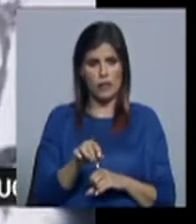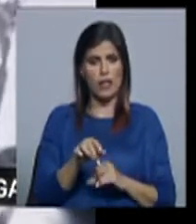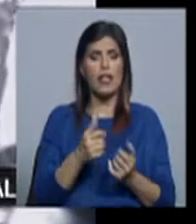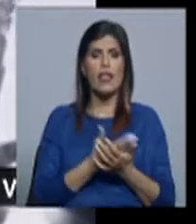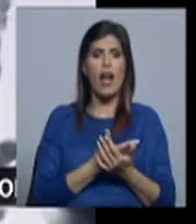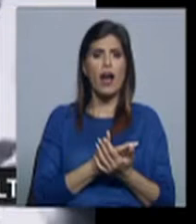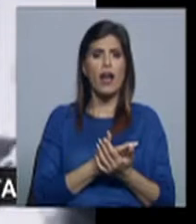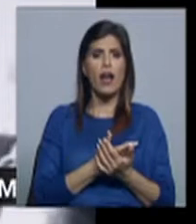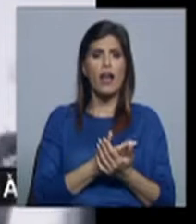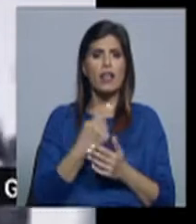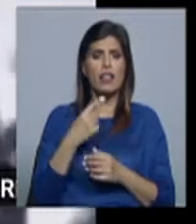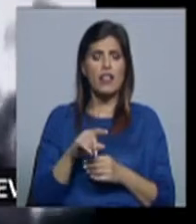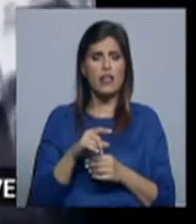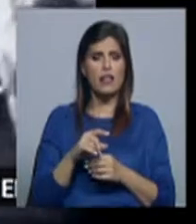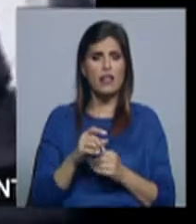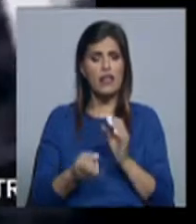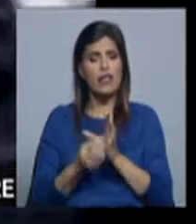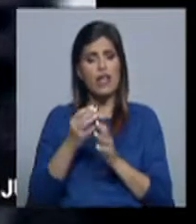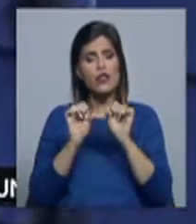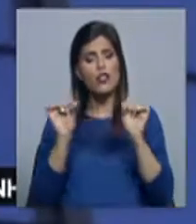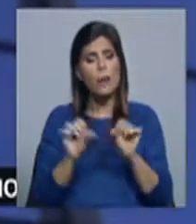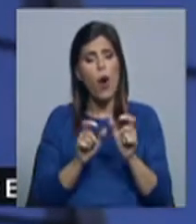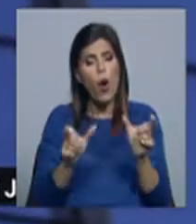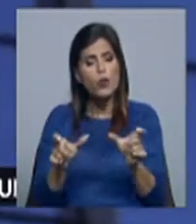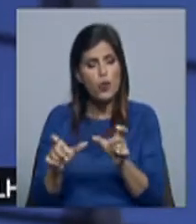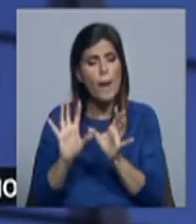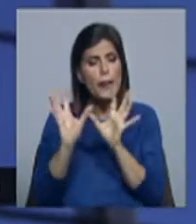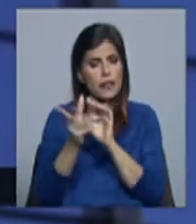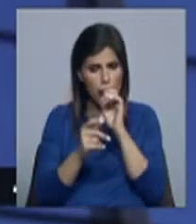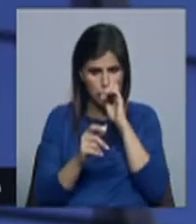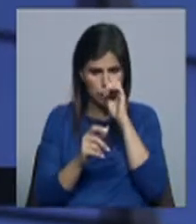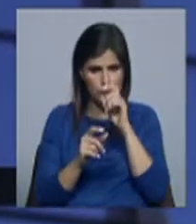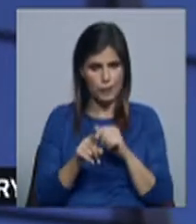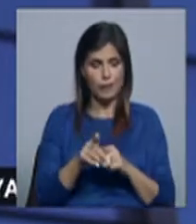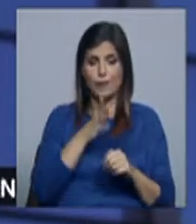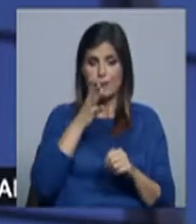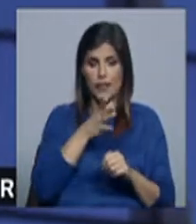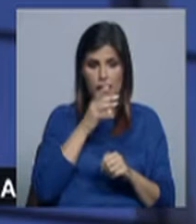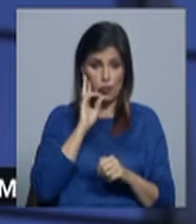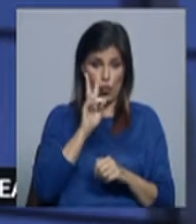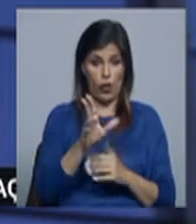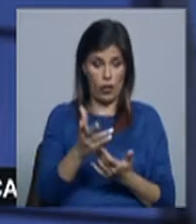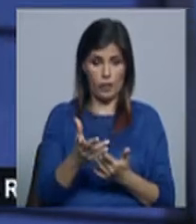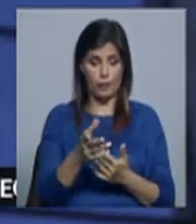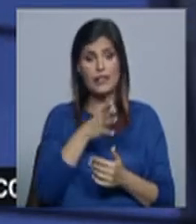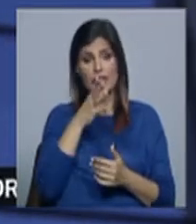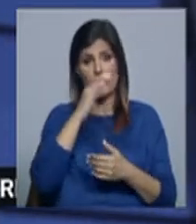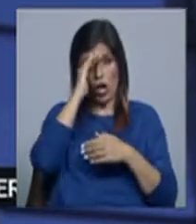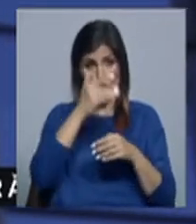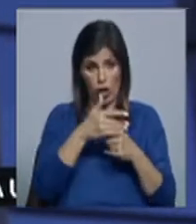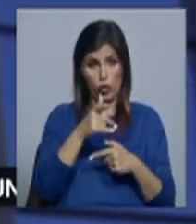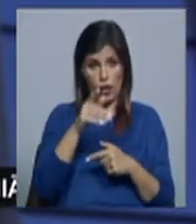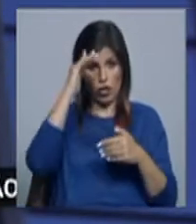que consiga criar um sistema de controle ambiental que diz, é este que nós estamos a ver, que diz aos futuros